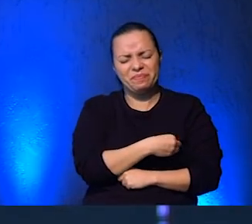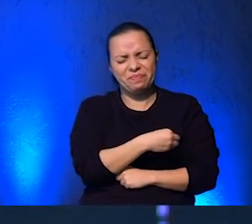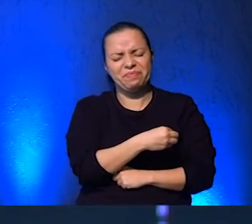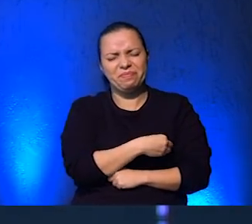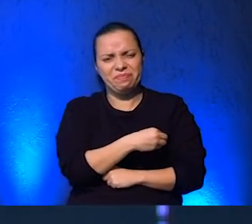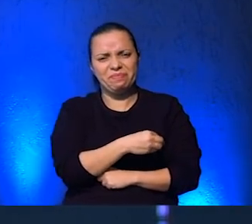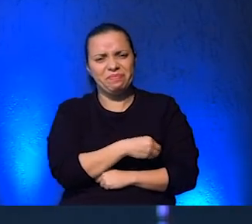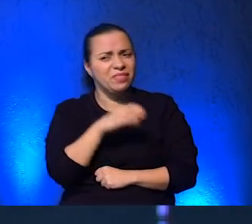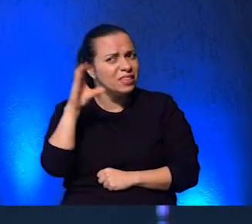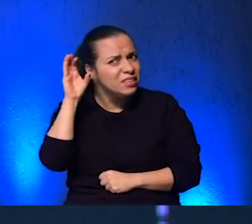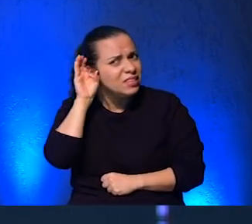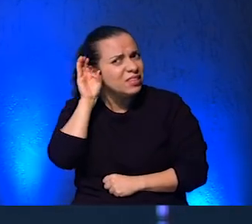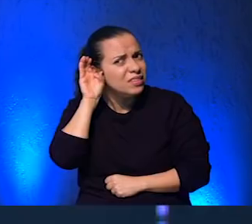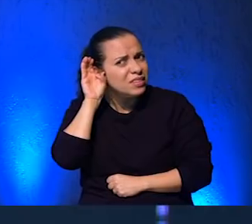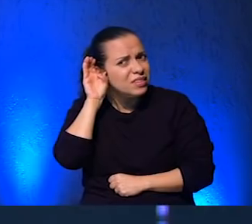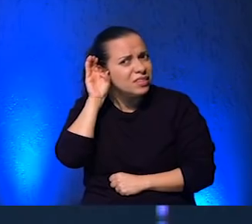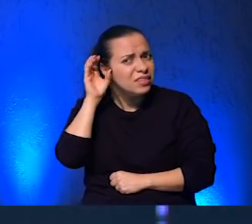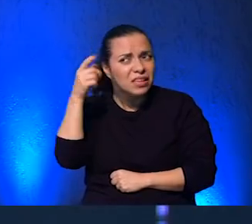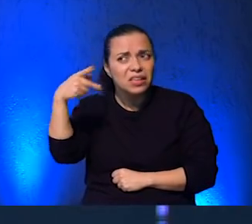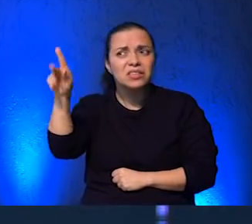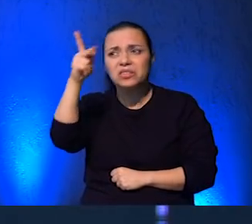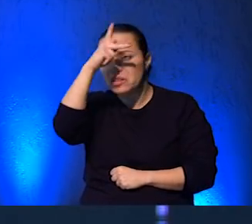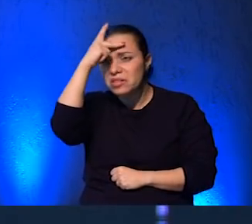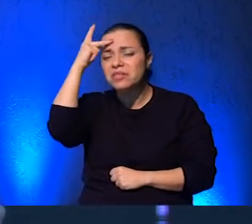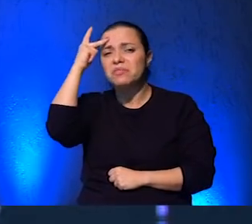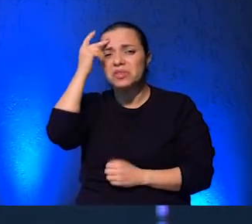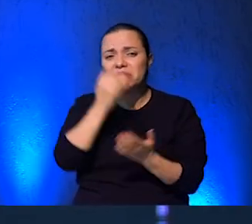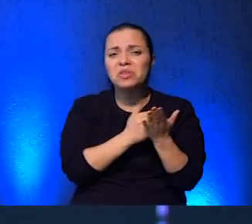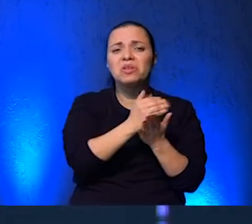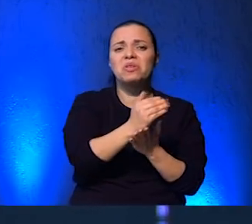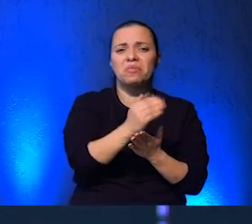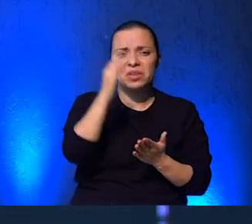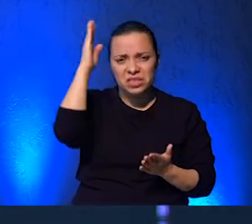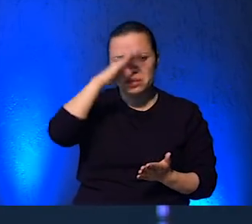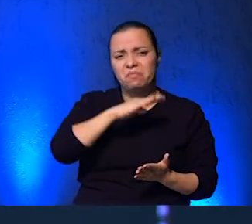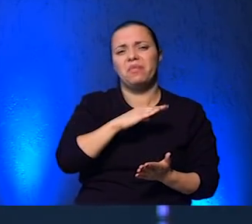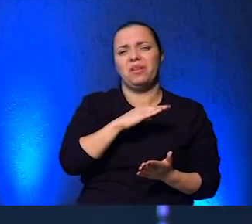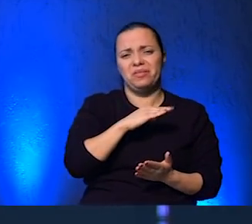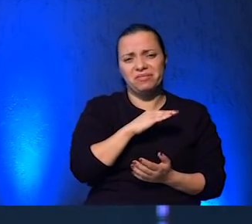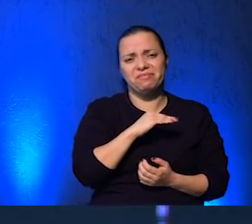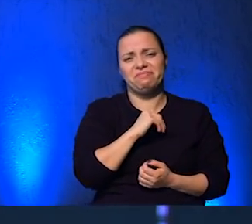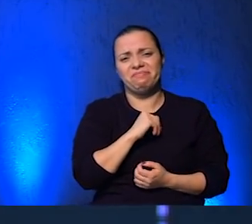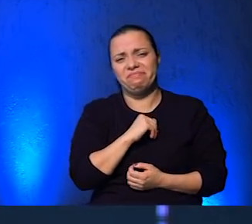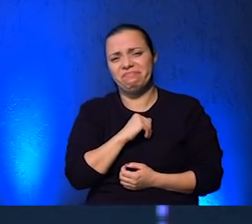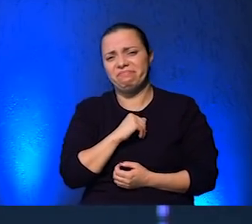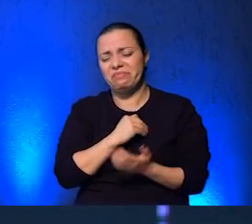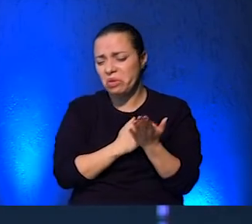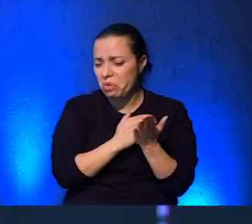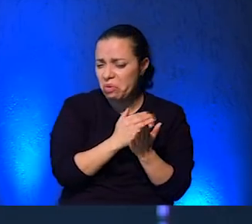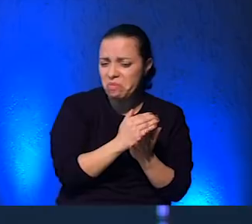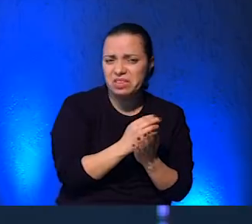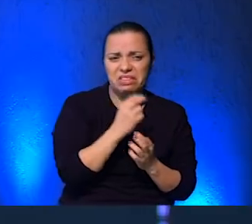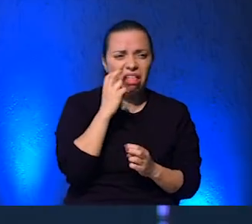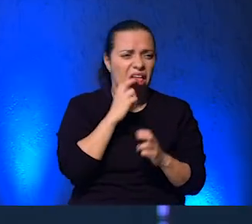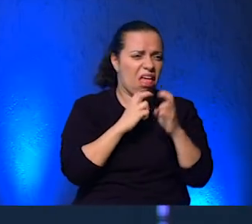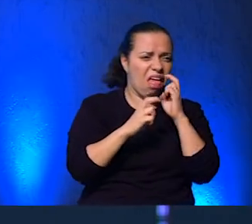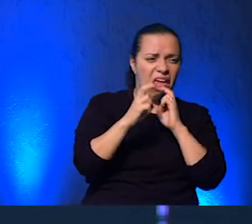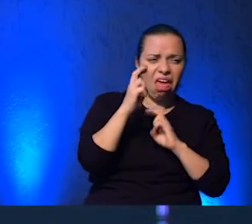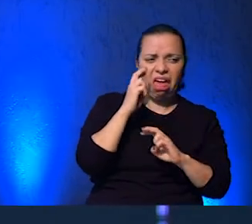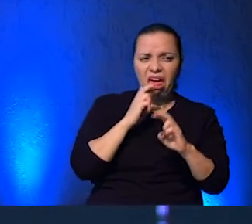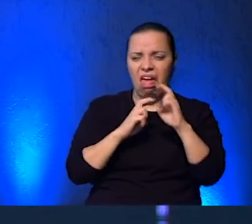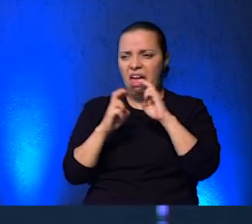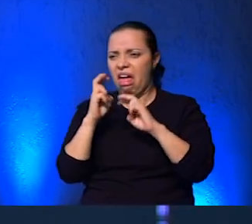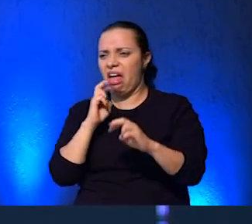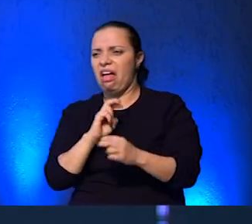pelos outros e comecei a ser negativo comecei até murmuração no